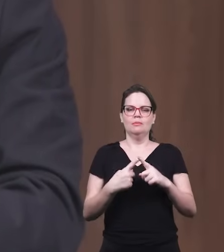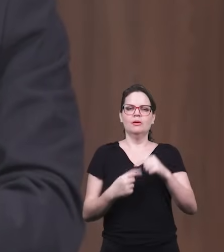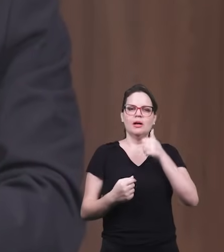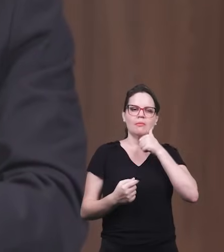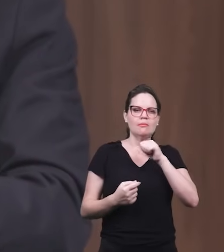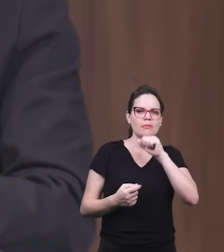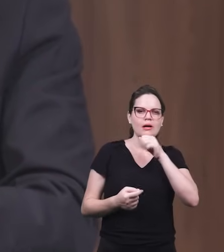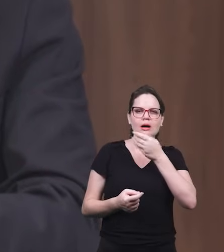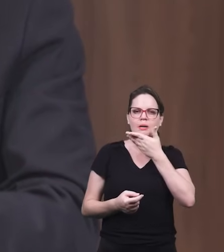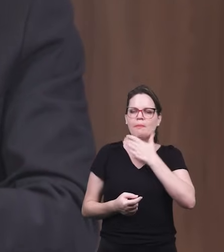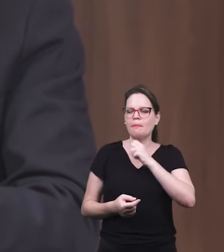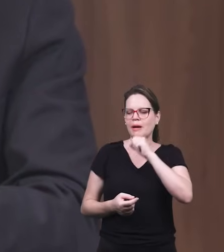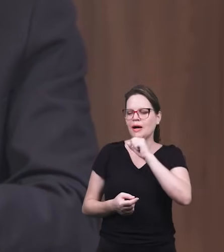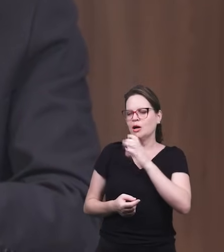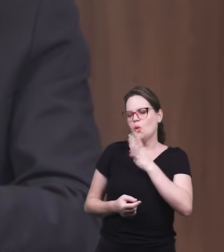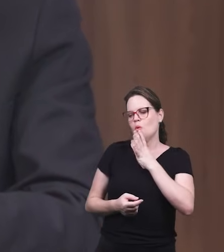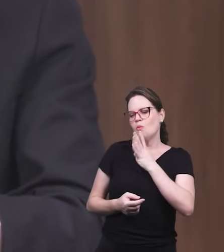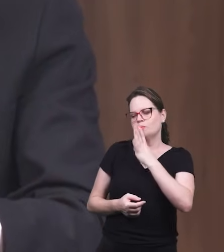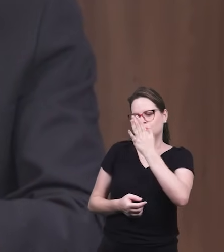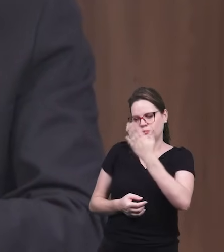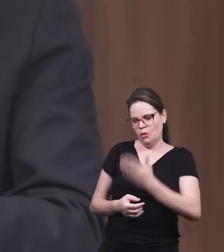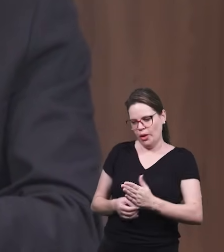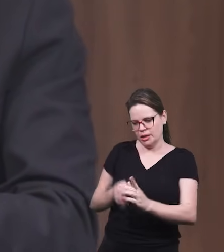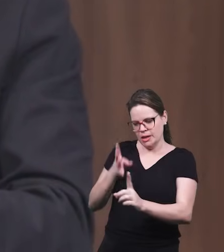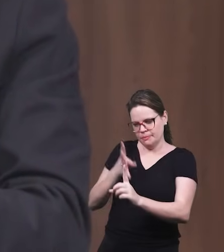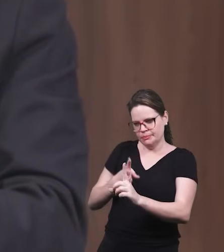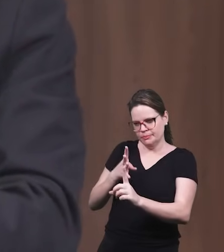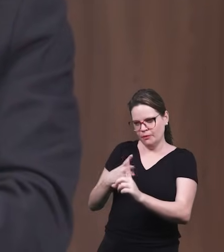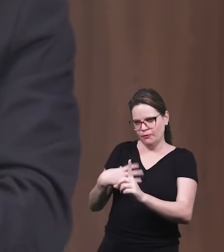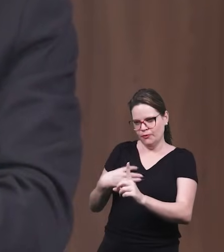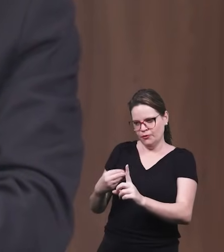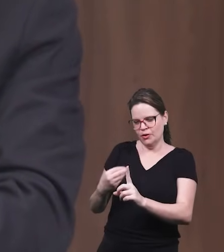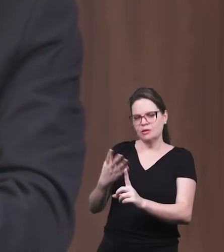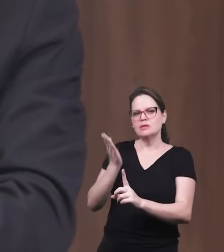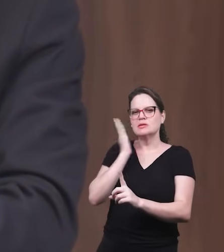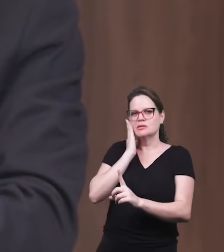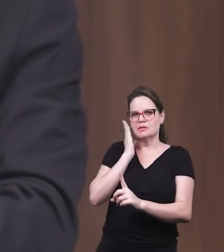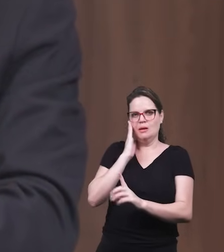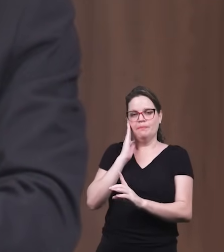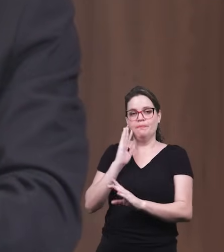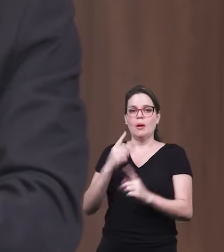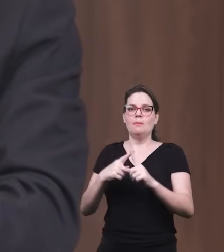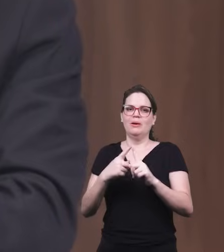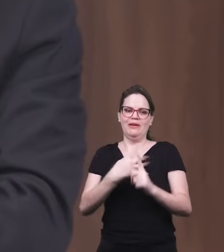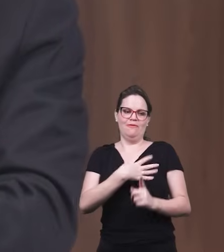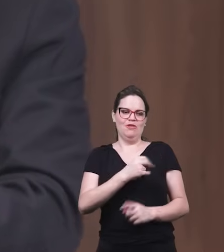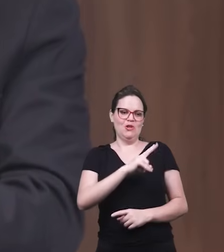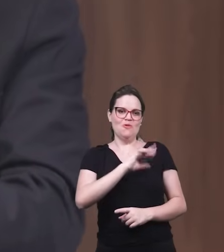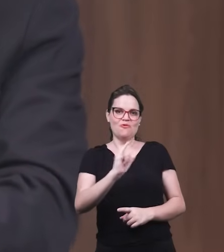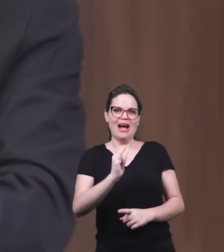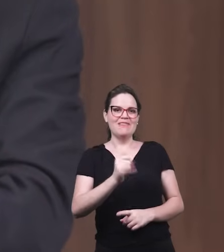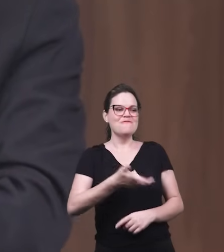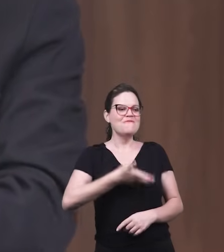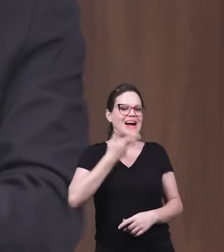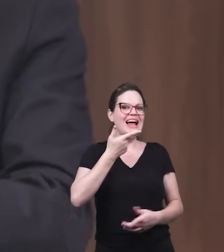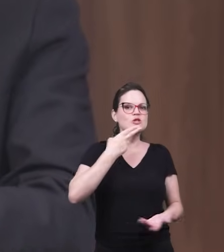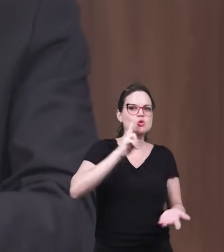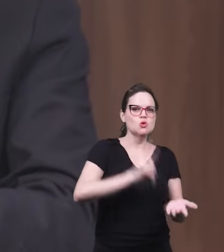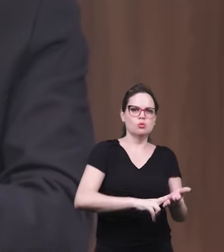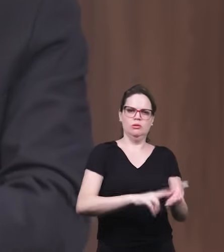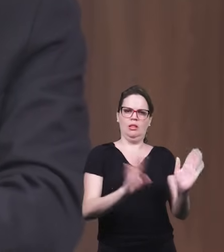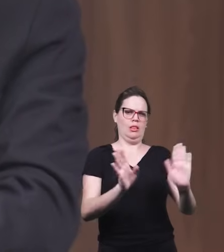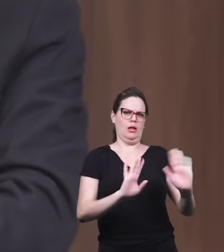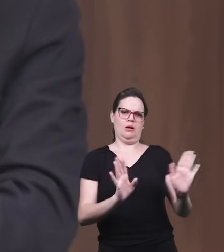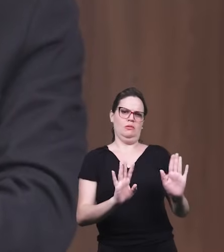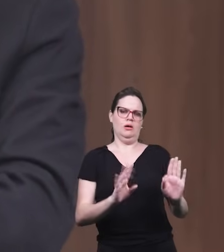os seus filhos, sempre ele vai falar. Não vai falar muitas vezes verbalmente. Por exemplo, uma criança que é muito